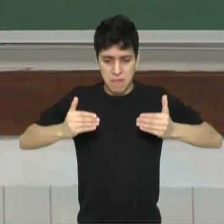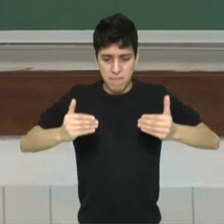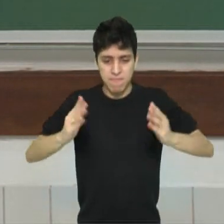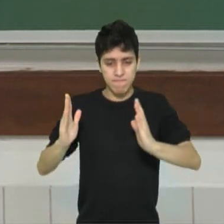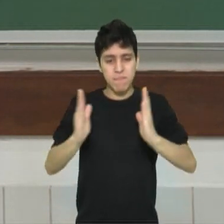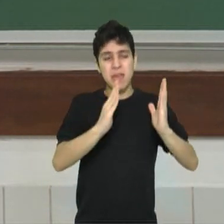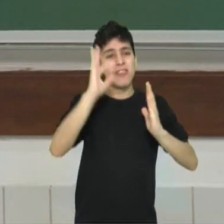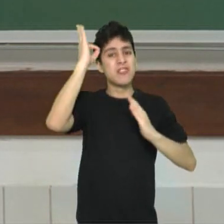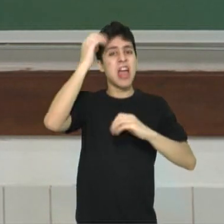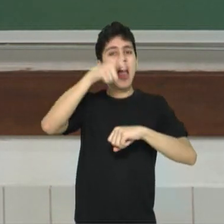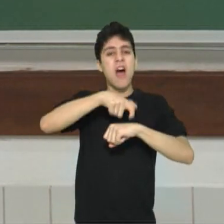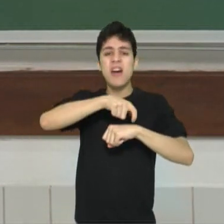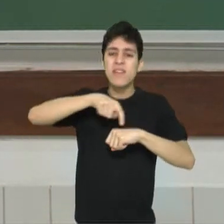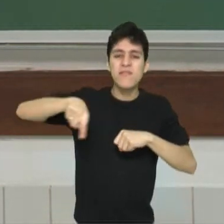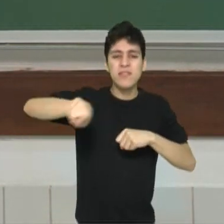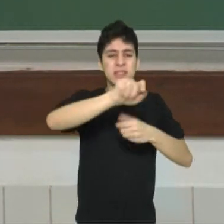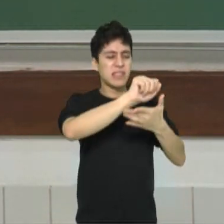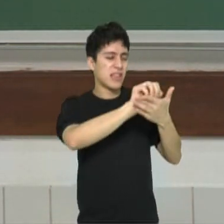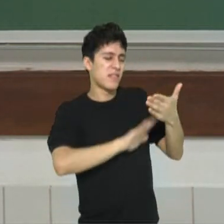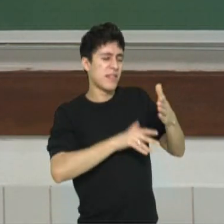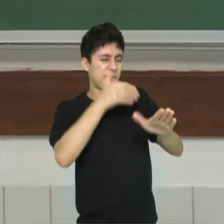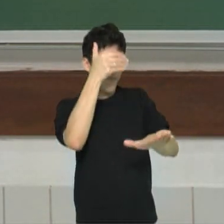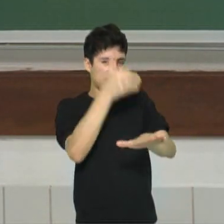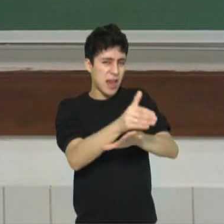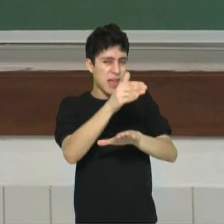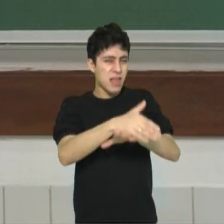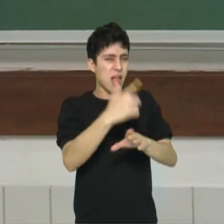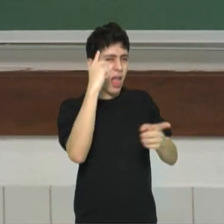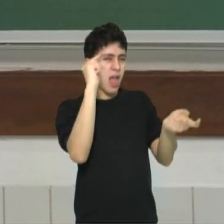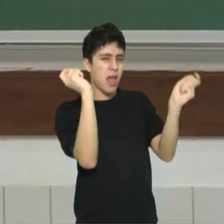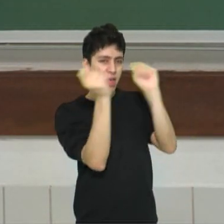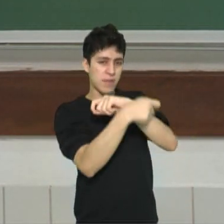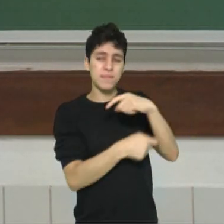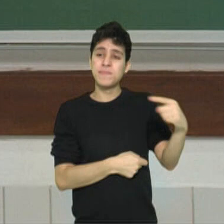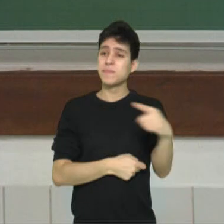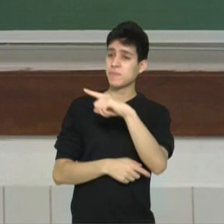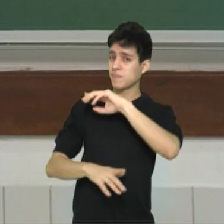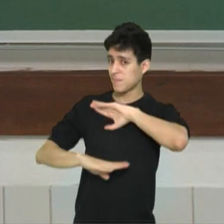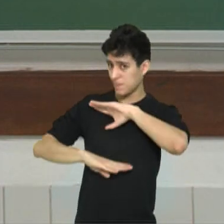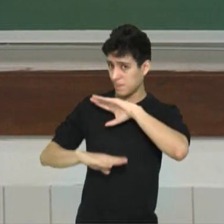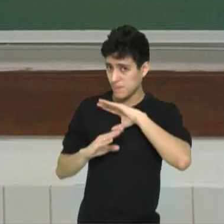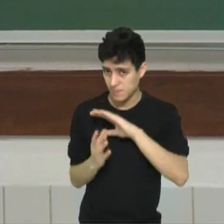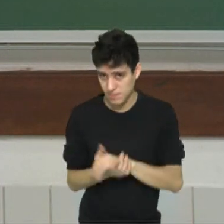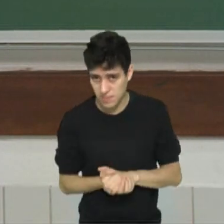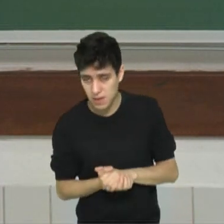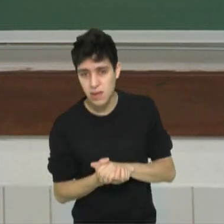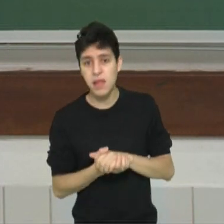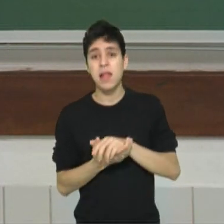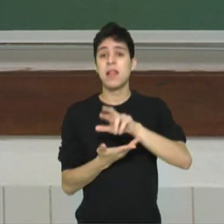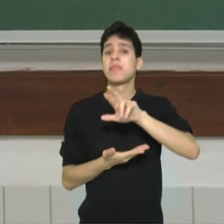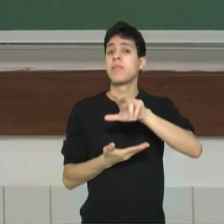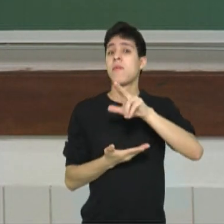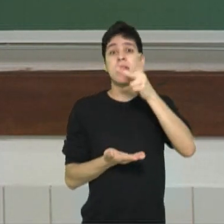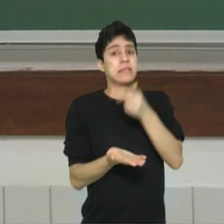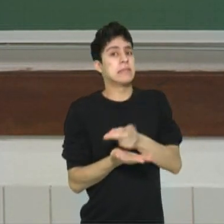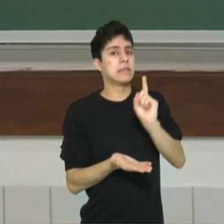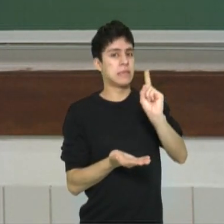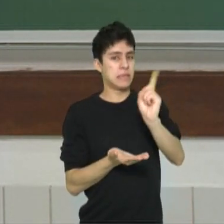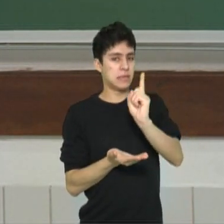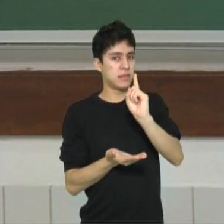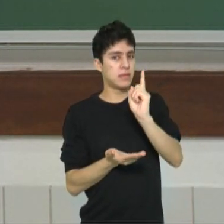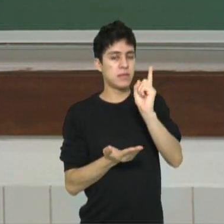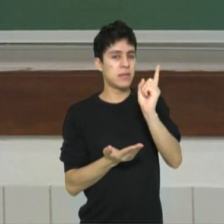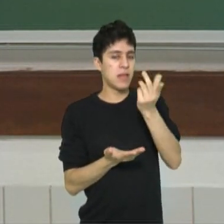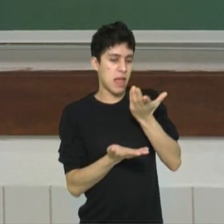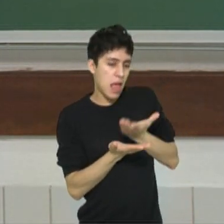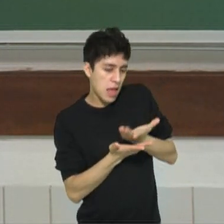você praticar, fazer aí a conversão, tá? Então, neste caso, não estou permitindo usar a calculadora sempre, muito menos